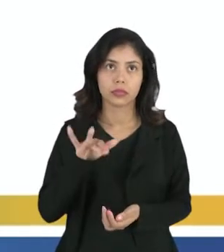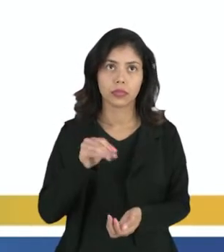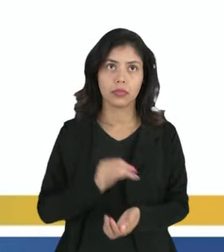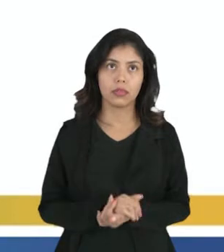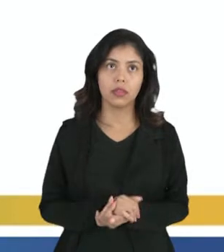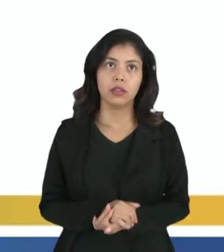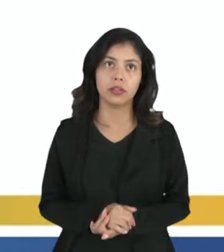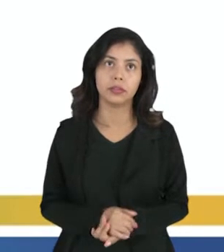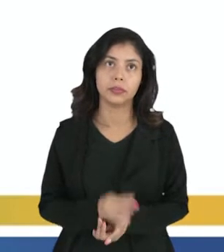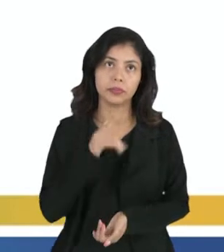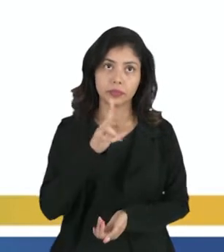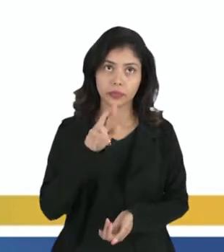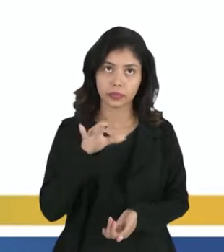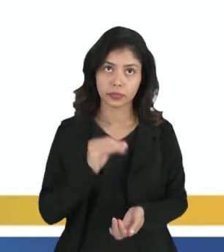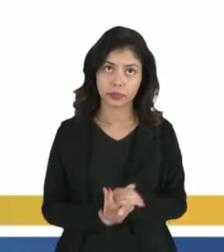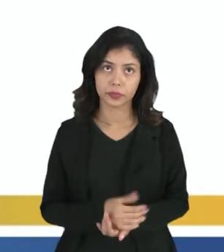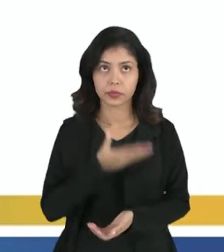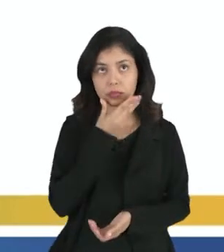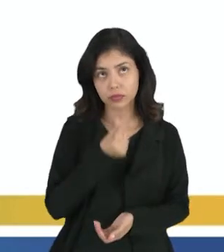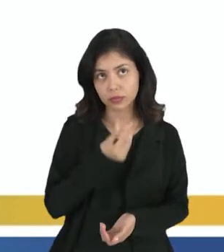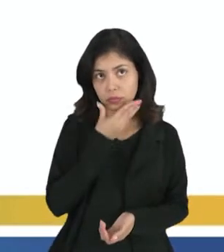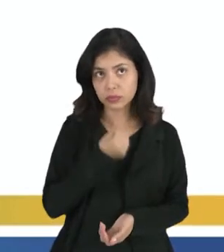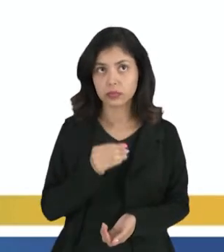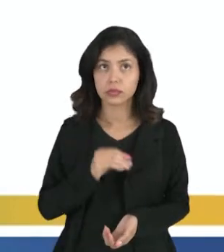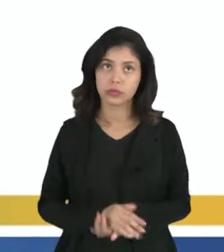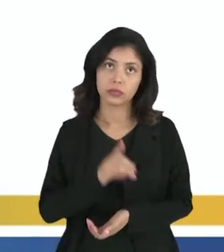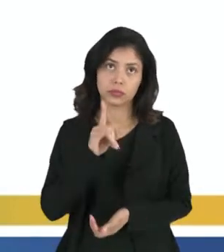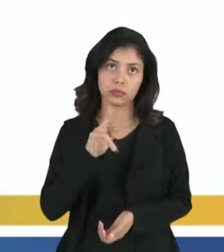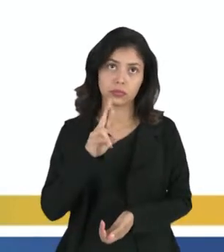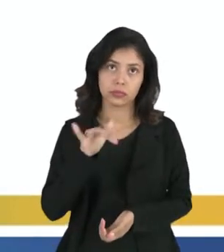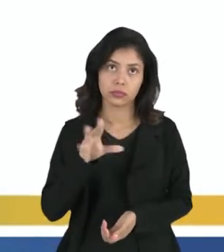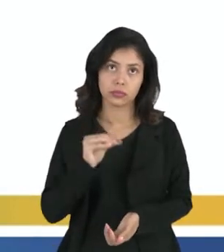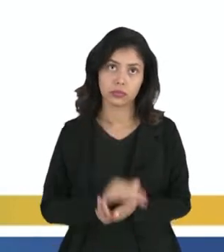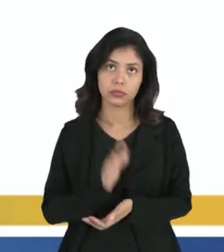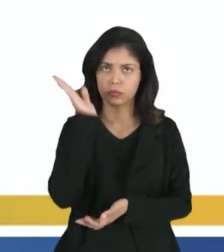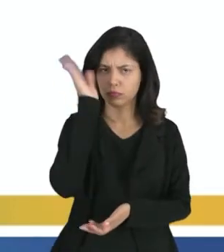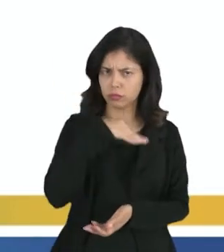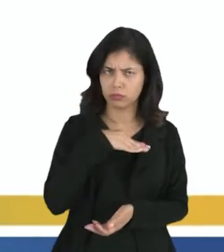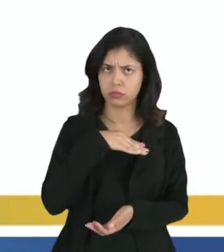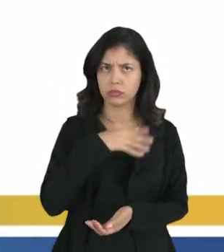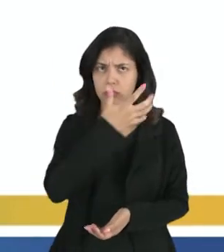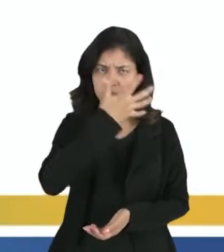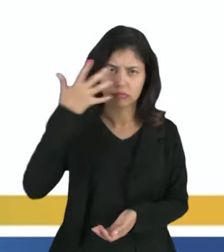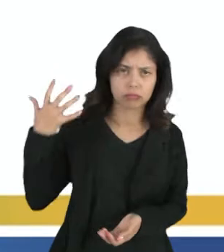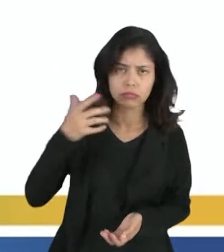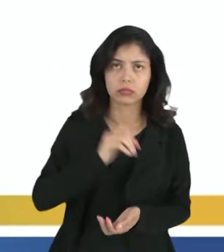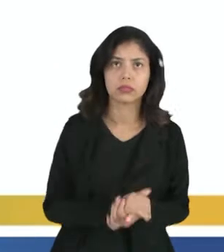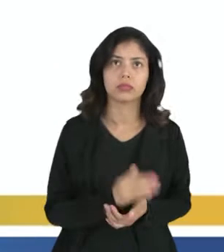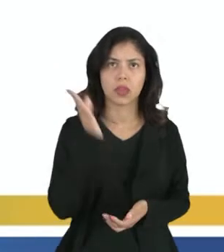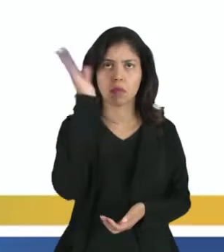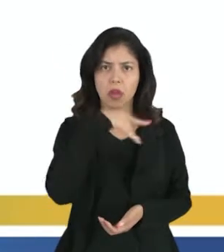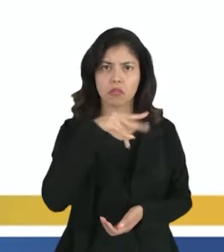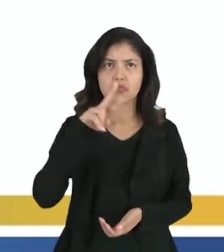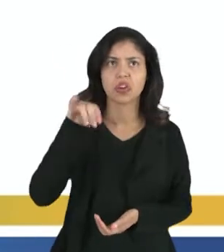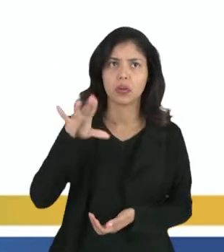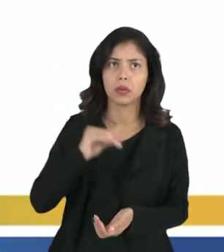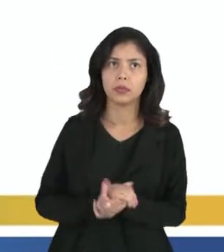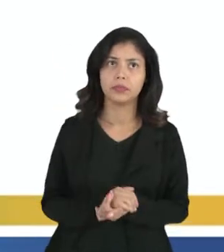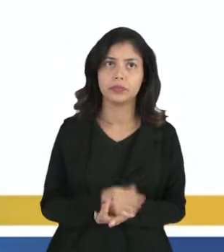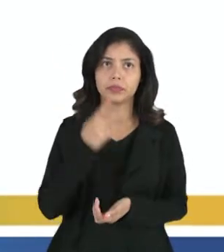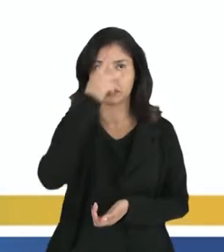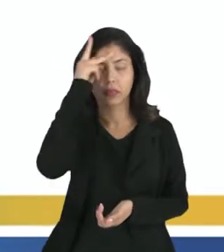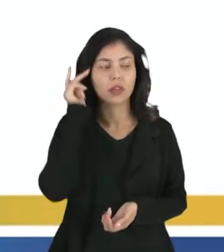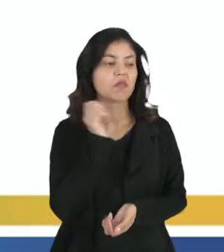molidão. Figurado, e aí o sentido figurado, homem desaforado, de mau caráter ou mau gênio,